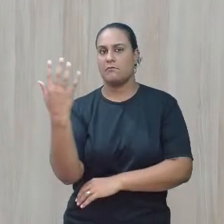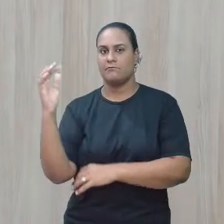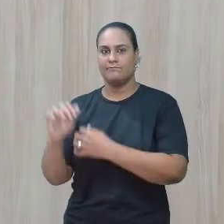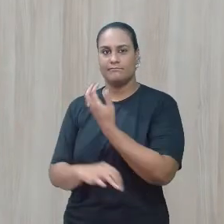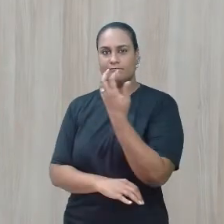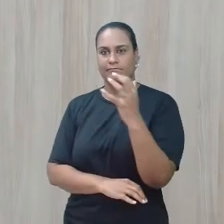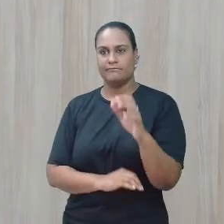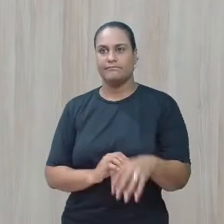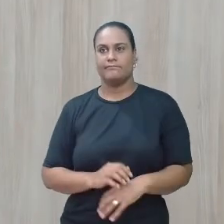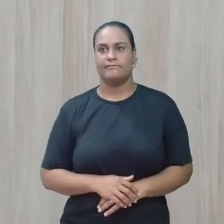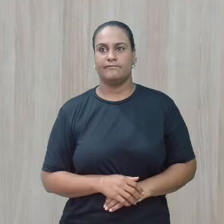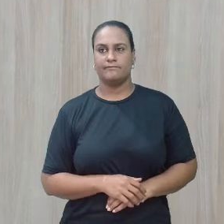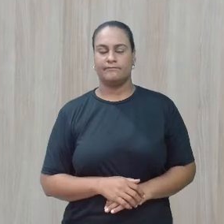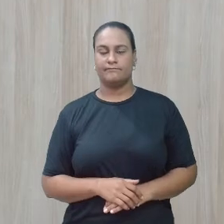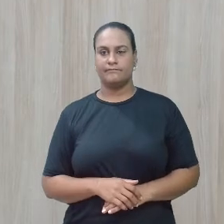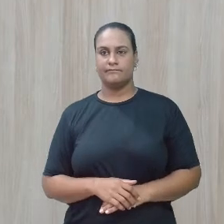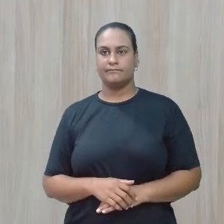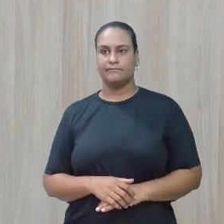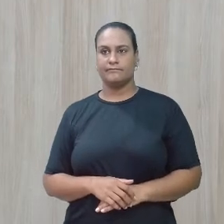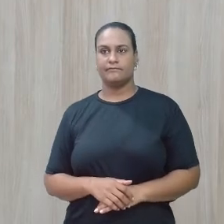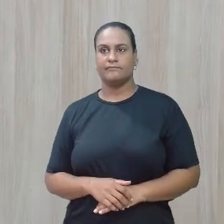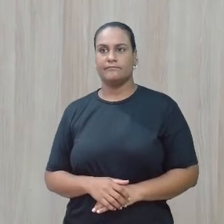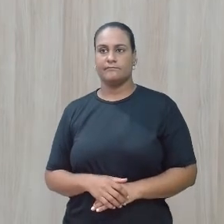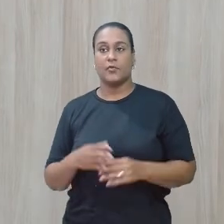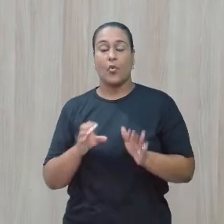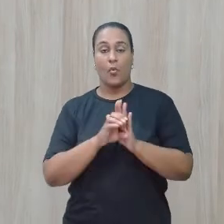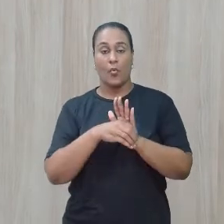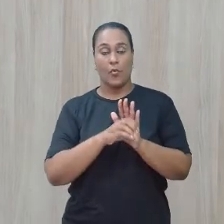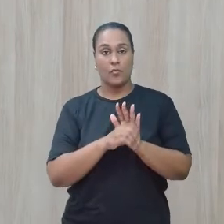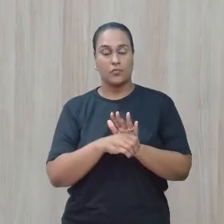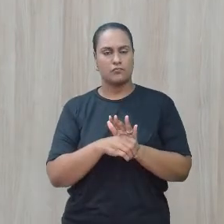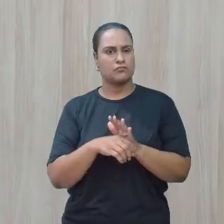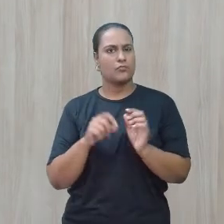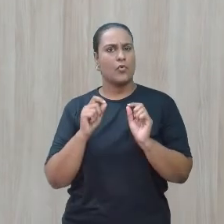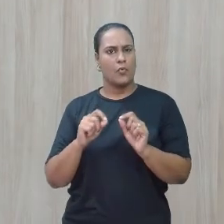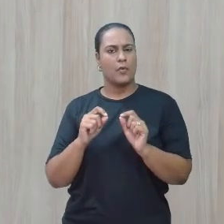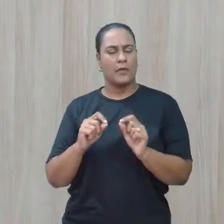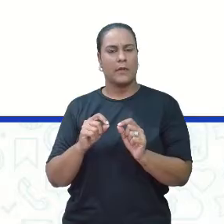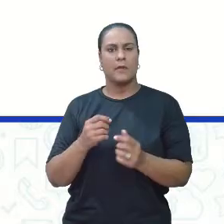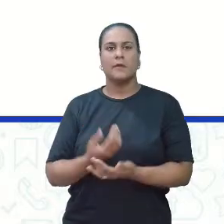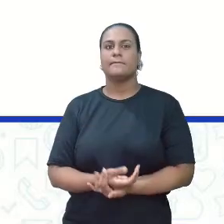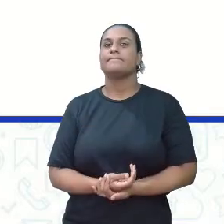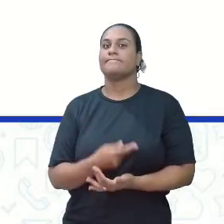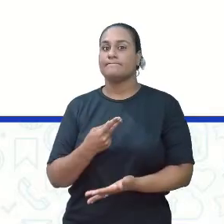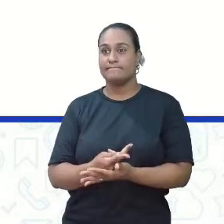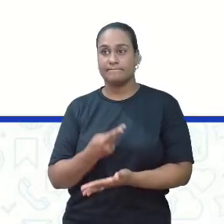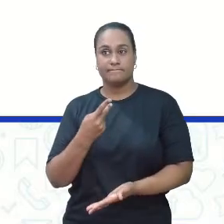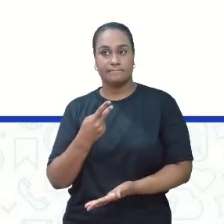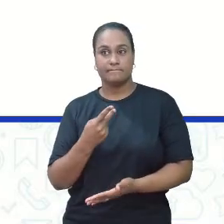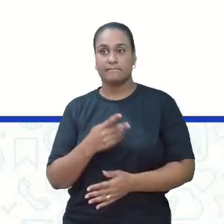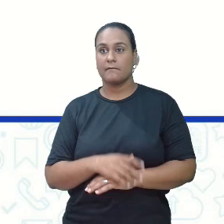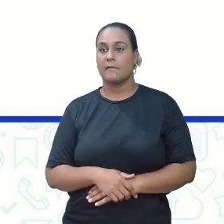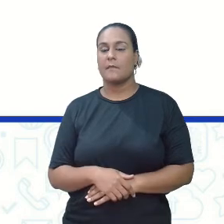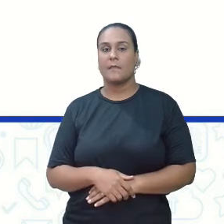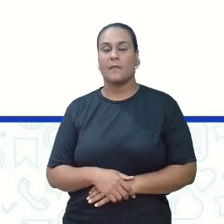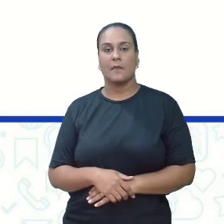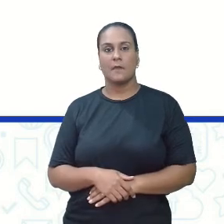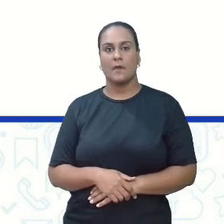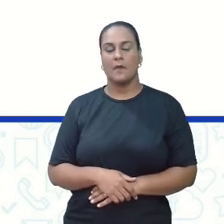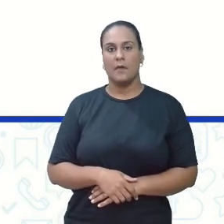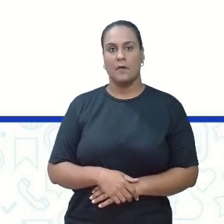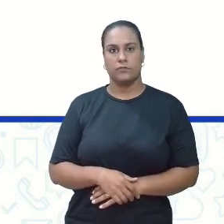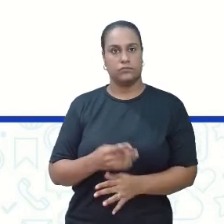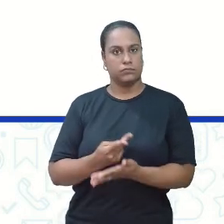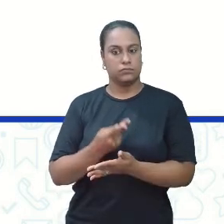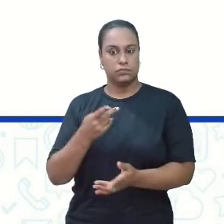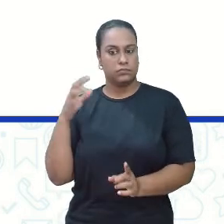ok? Mas vamos lá. Então, conceituando fenômenos naturais, né, são acontecimentos não artificiais, ou